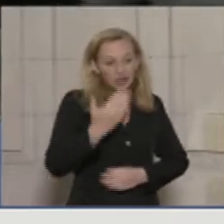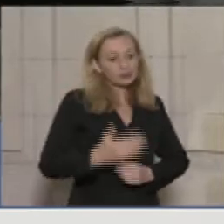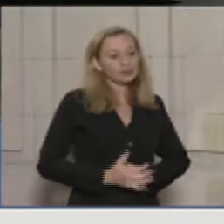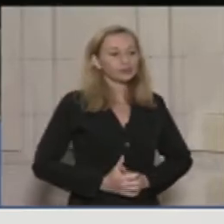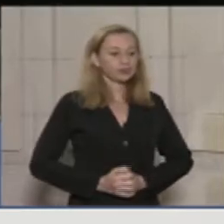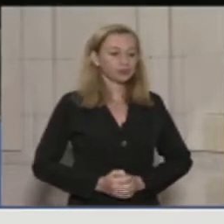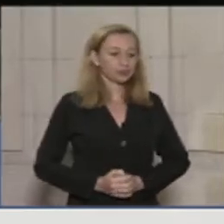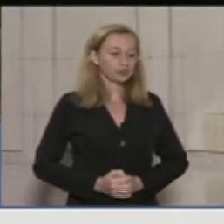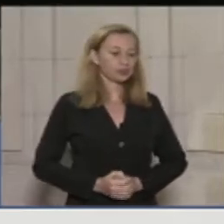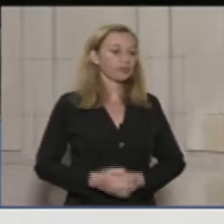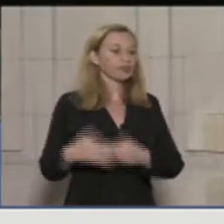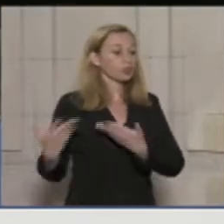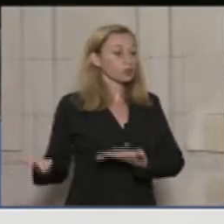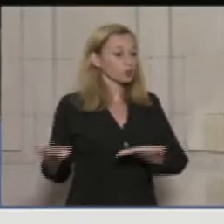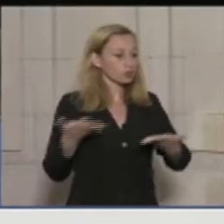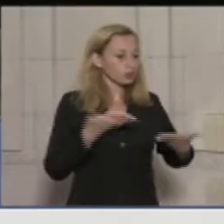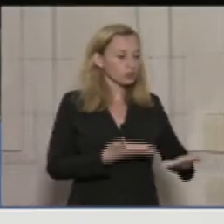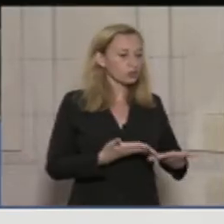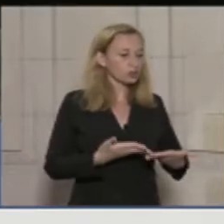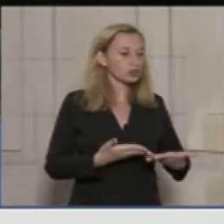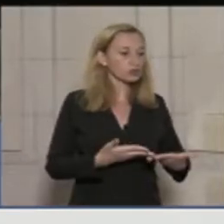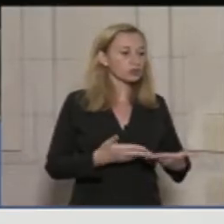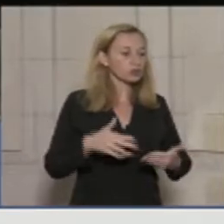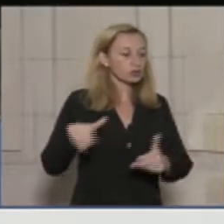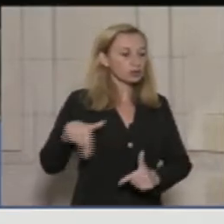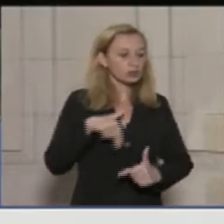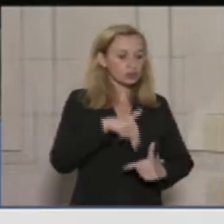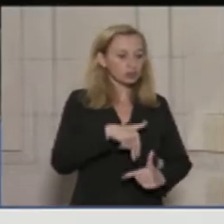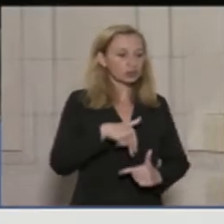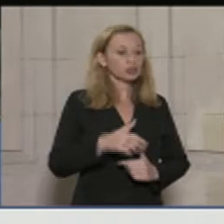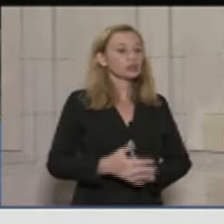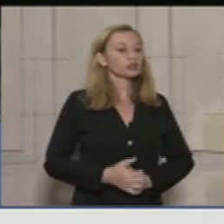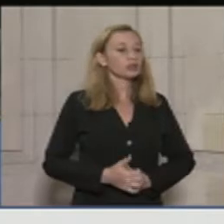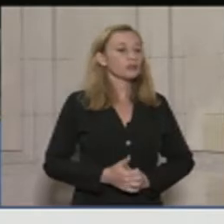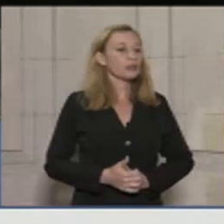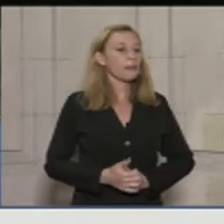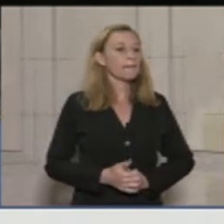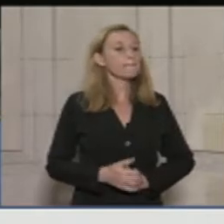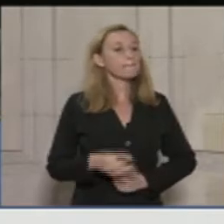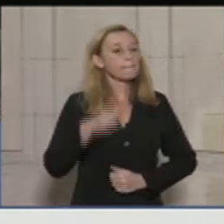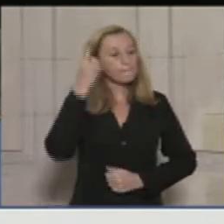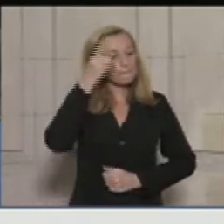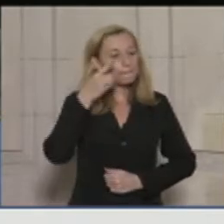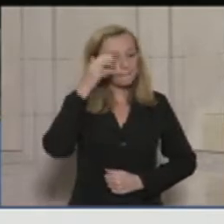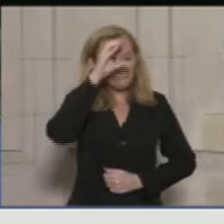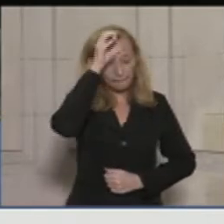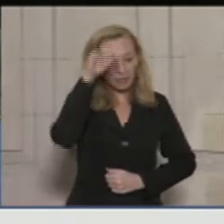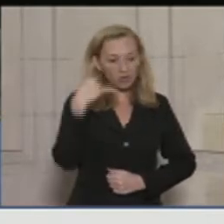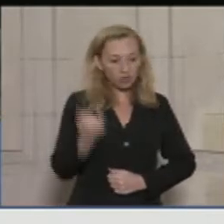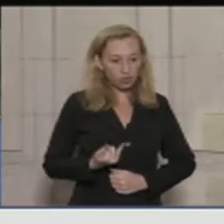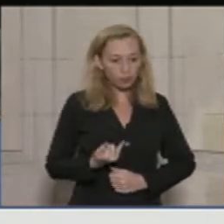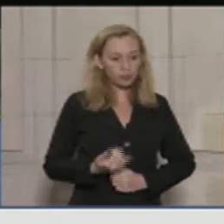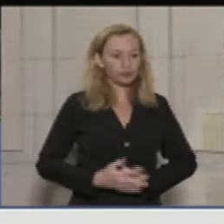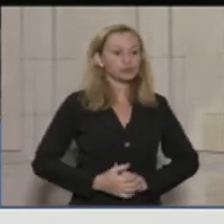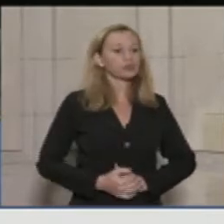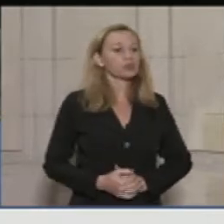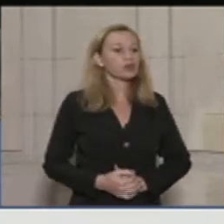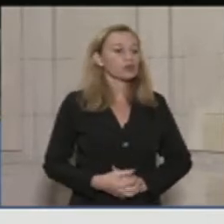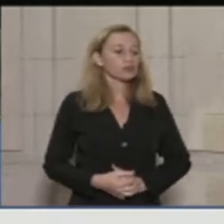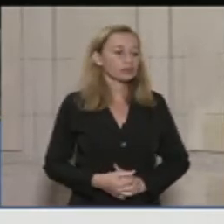Convido a próxima oradora inscrita para que possa fazer uso da tribuna, deputada Tia Ju.